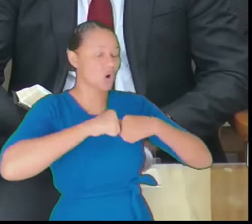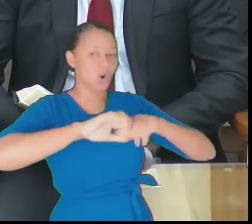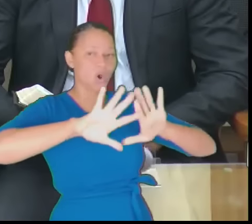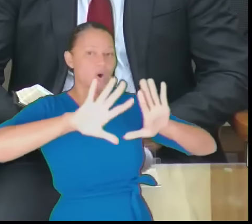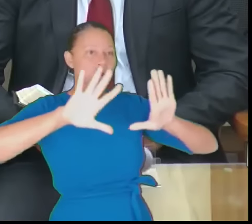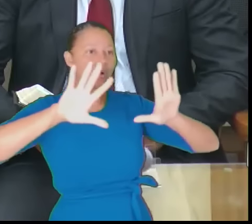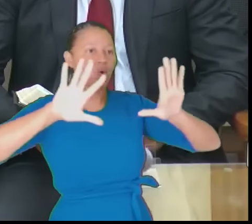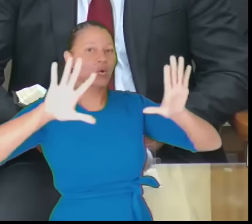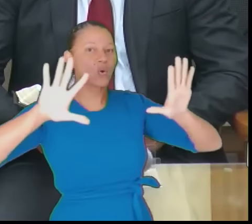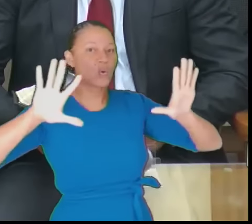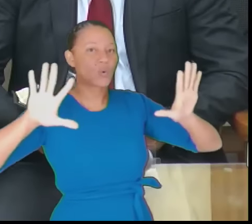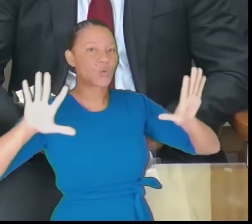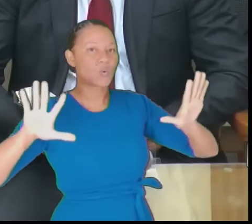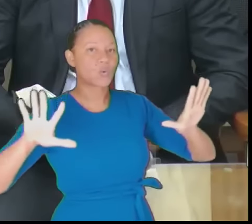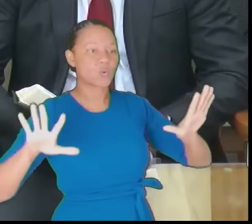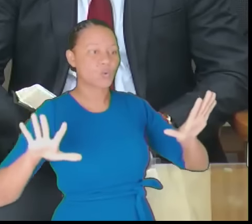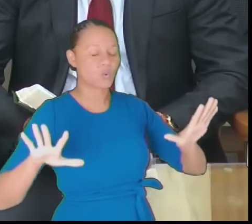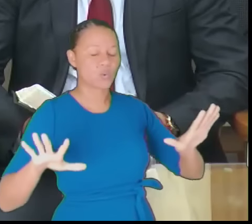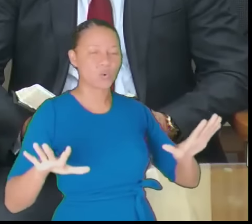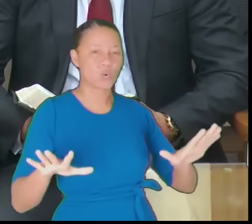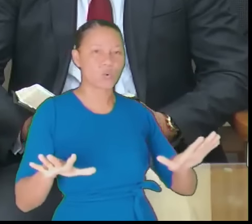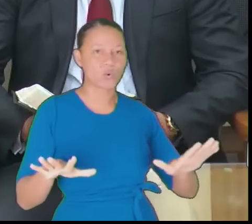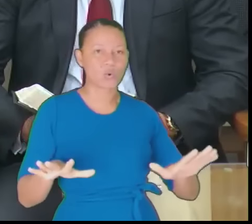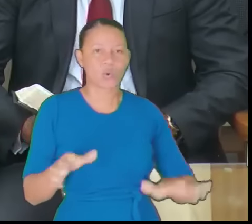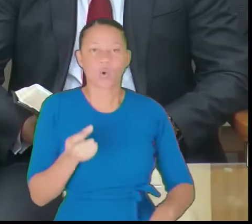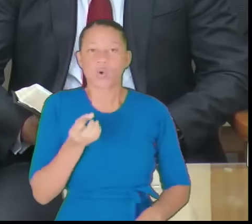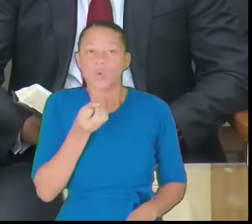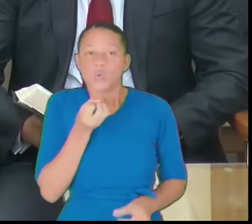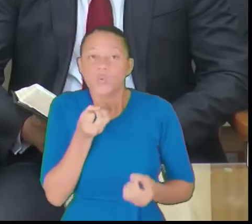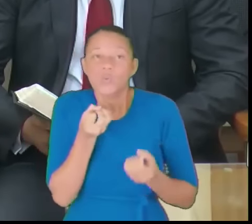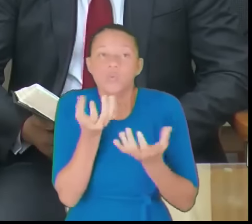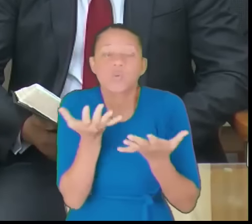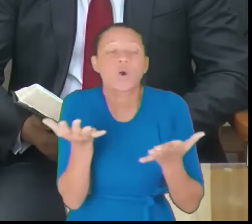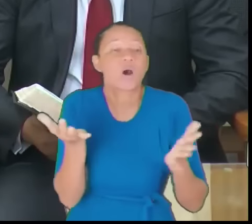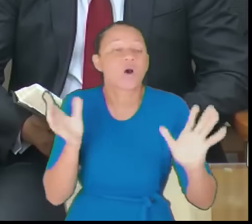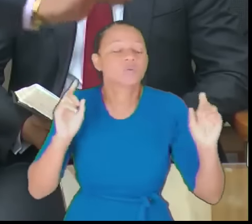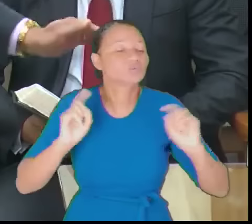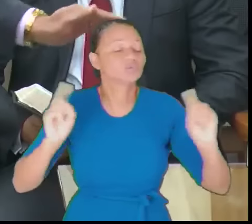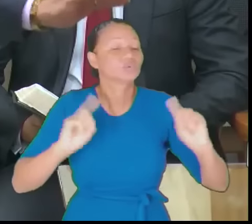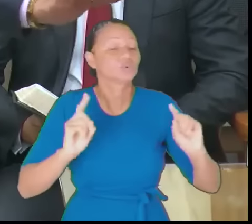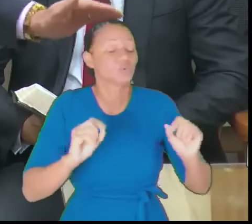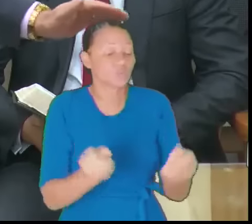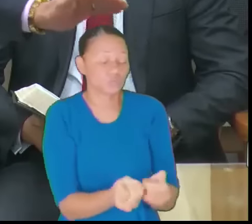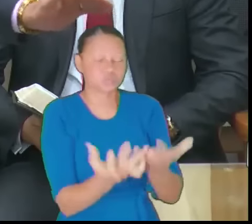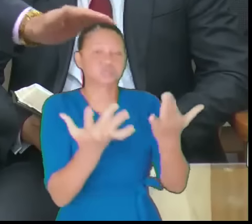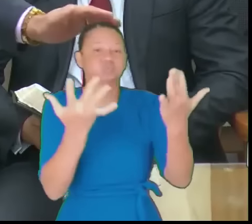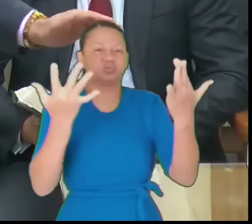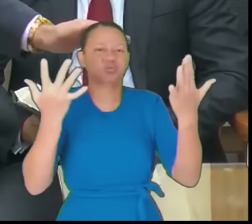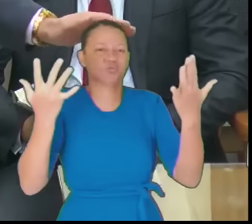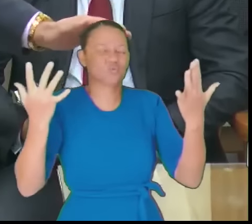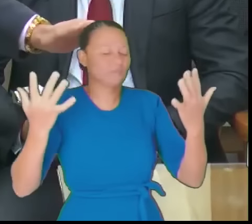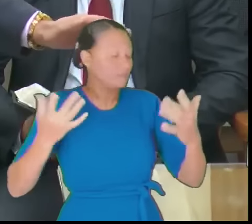E houve luz, Moisés, apareceu. Não foi o sol, foi uma luz. E eu disse, haja luz. E houve